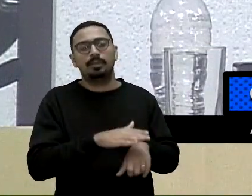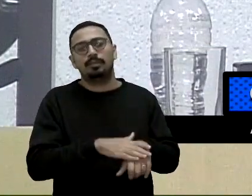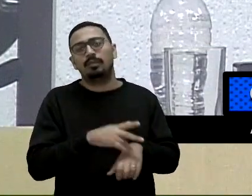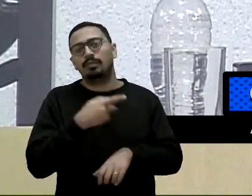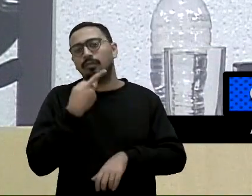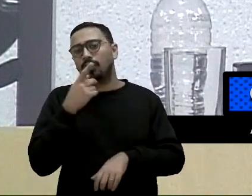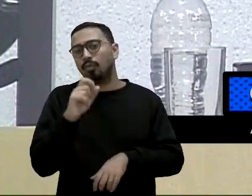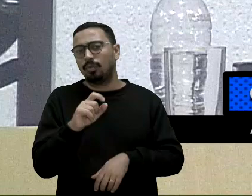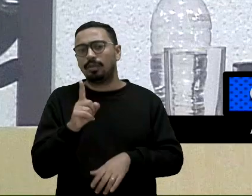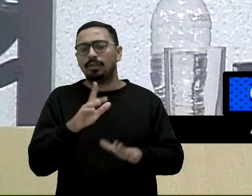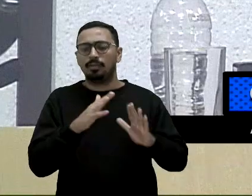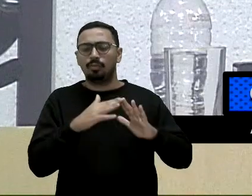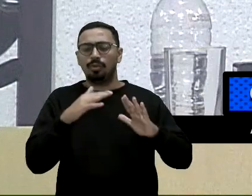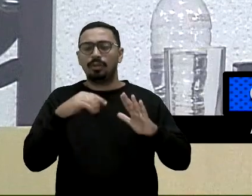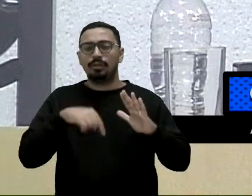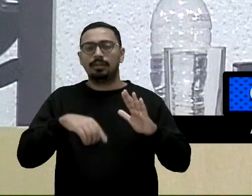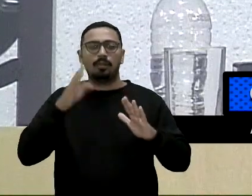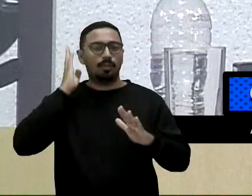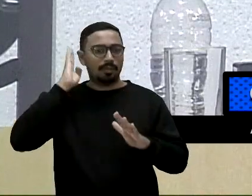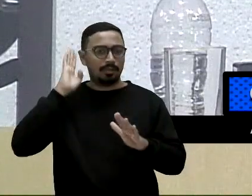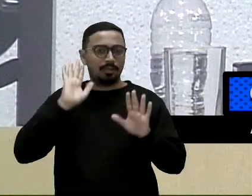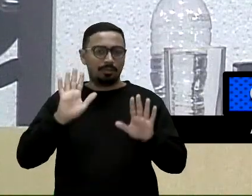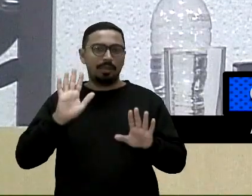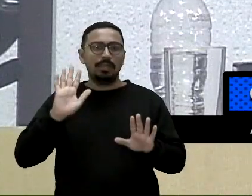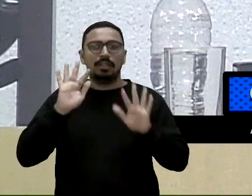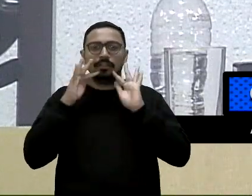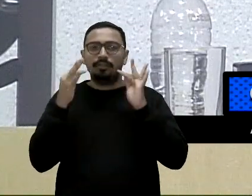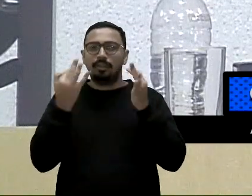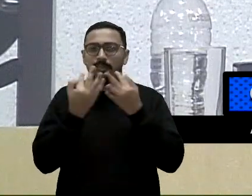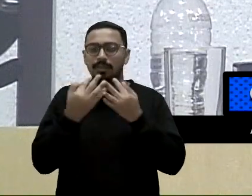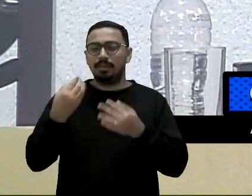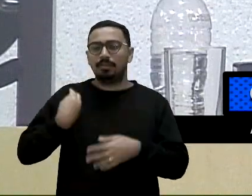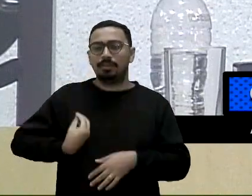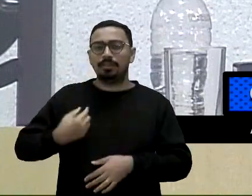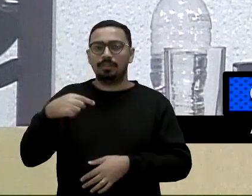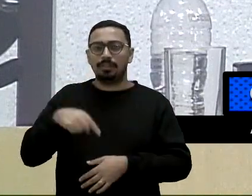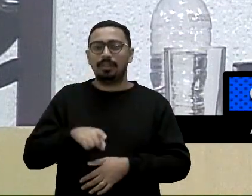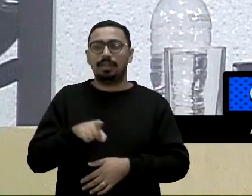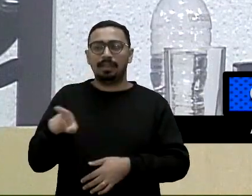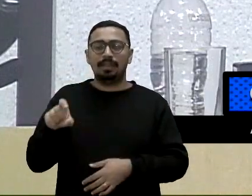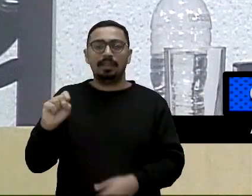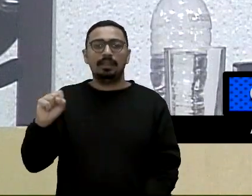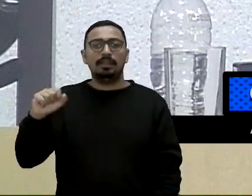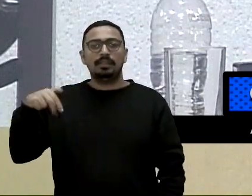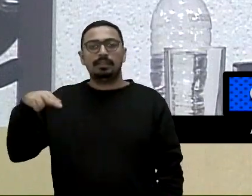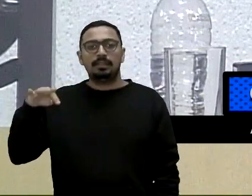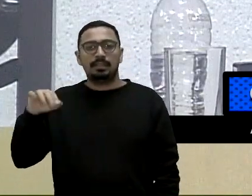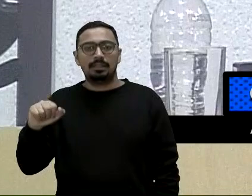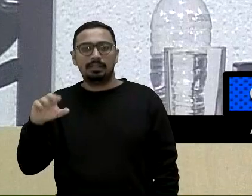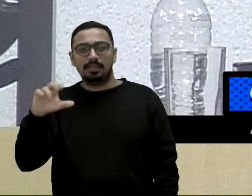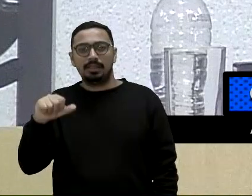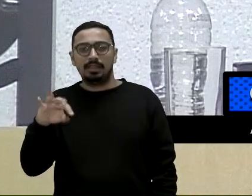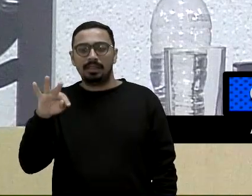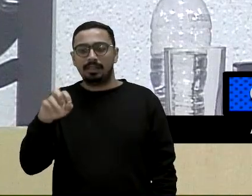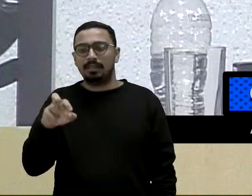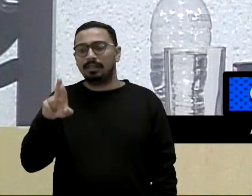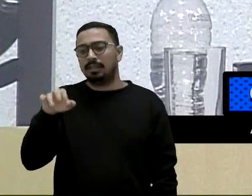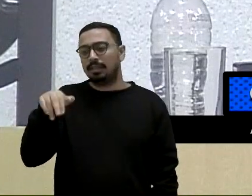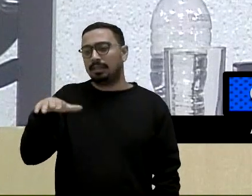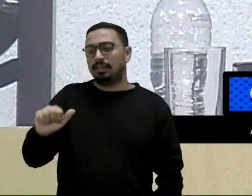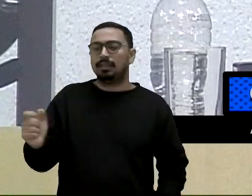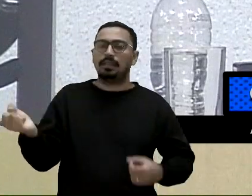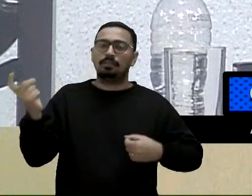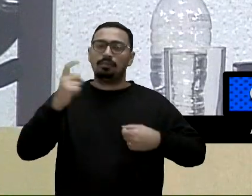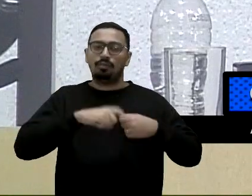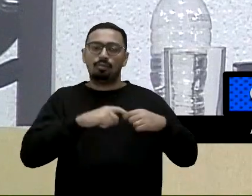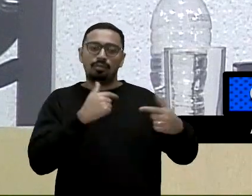não mora aqui em Taubaté, a família dela é daqui, ela está em Santa Catarina e ela estava em crise, porque ela vai voltar a